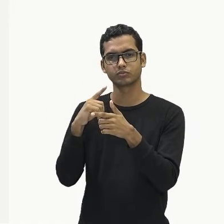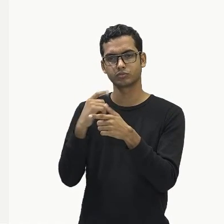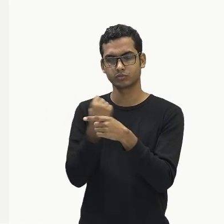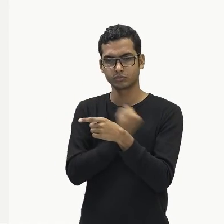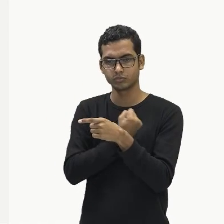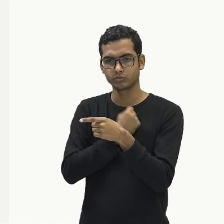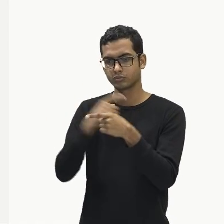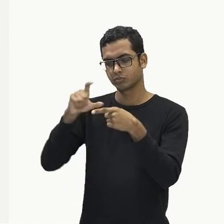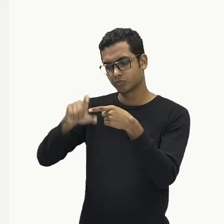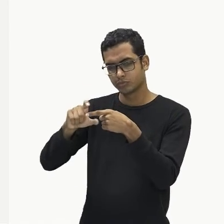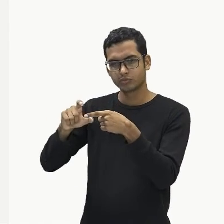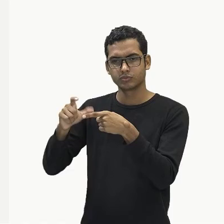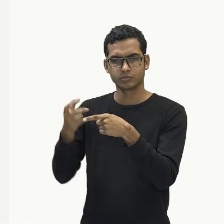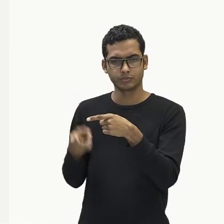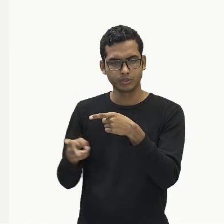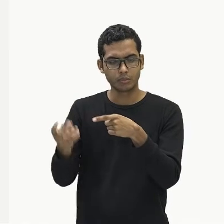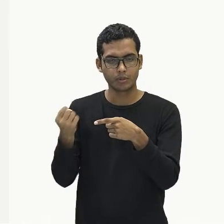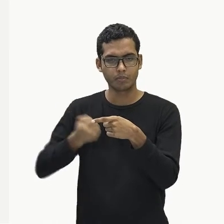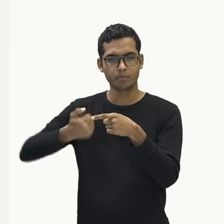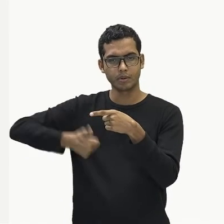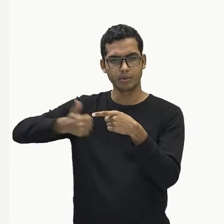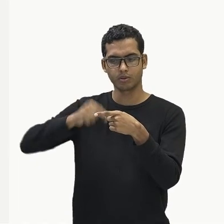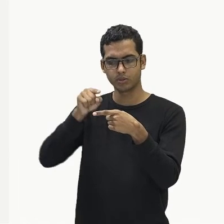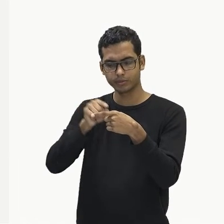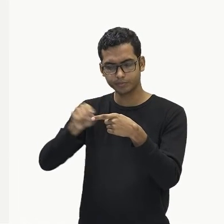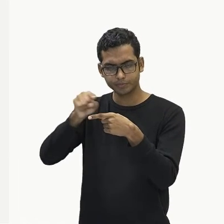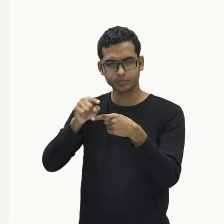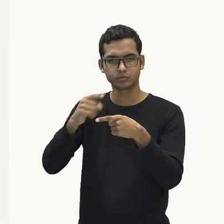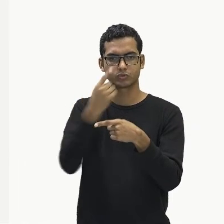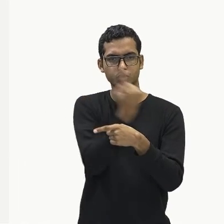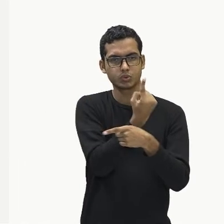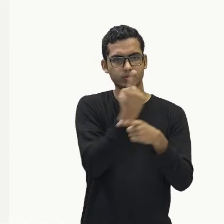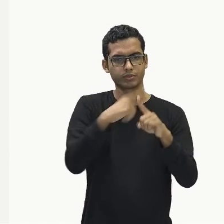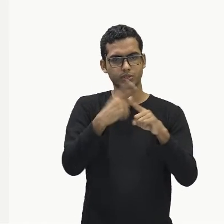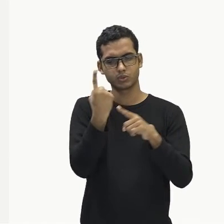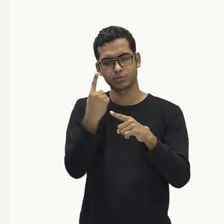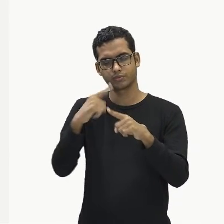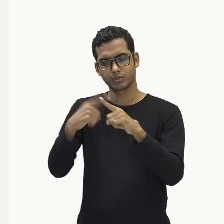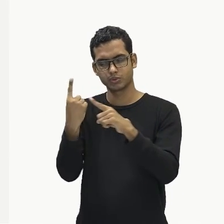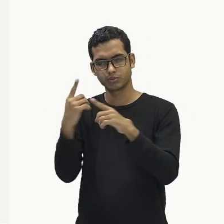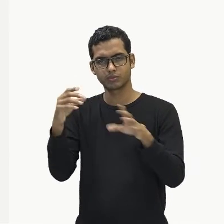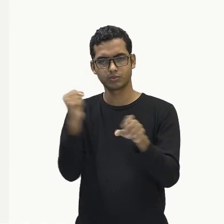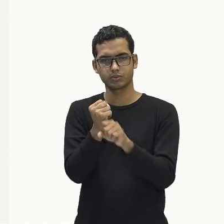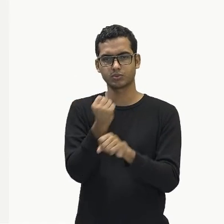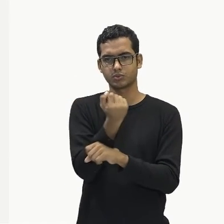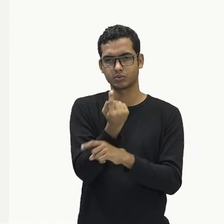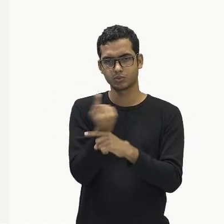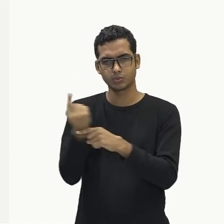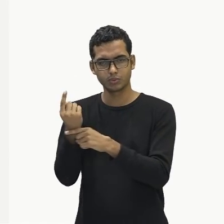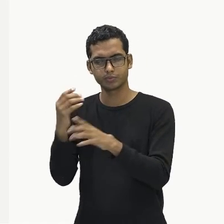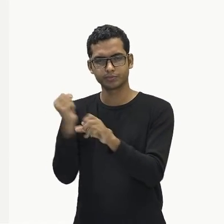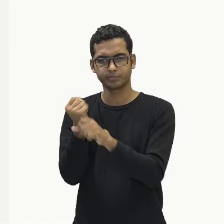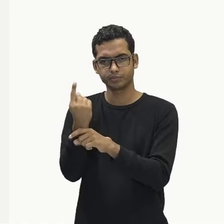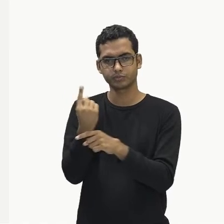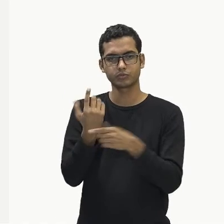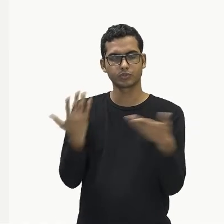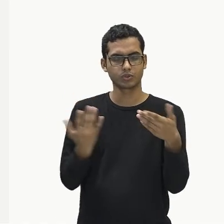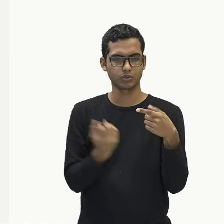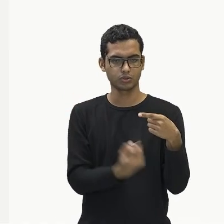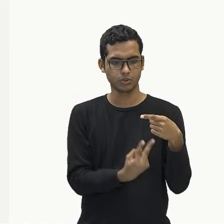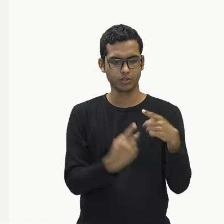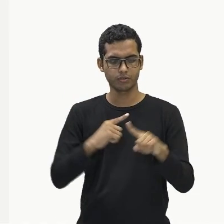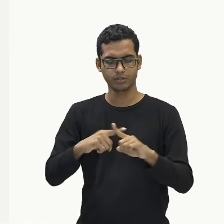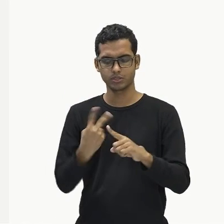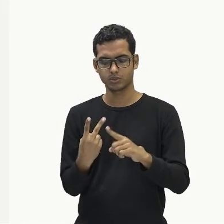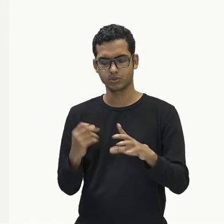numeradores. 1 vezes 1 vezes 1 vai dar 1. 2 vezes 2, 4.